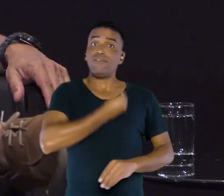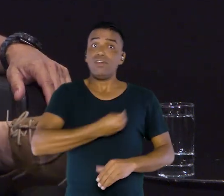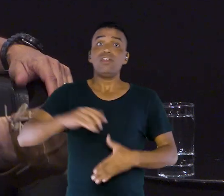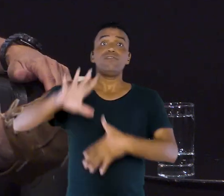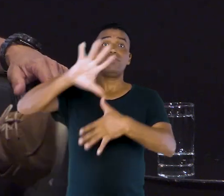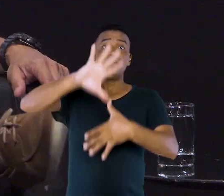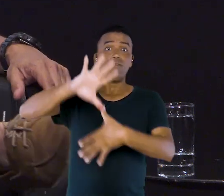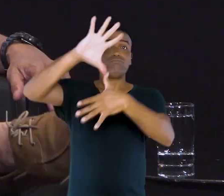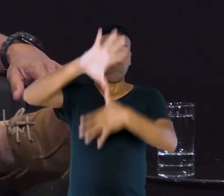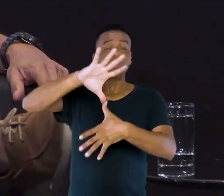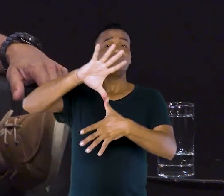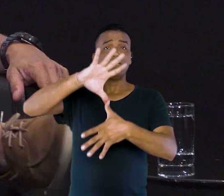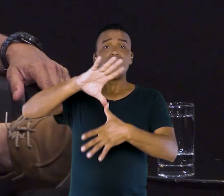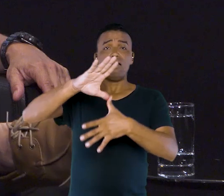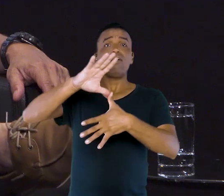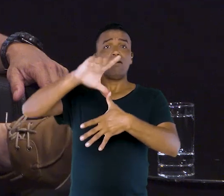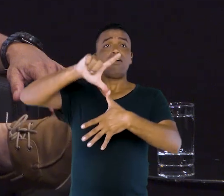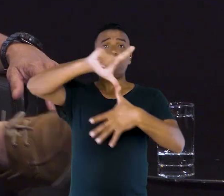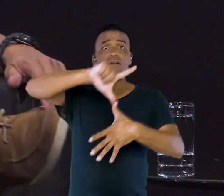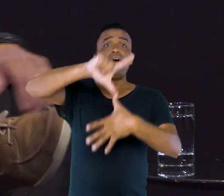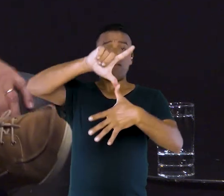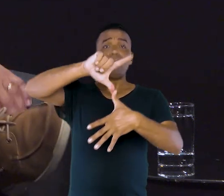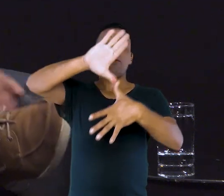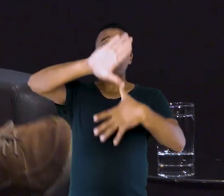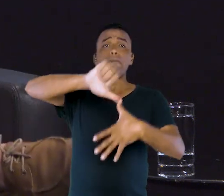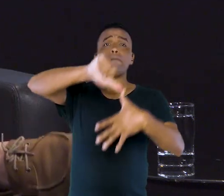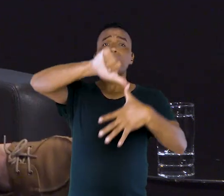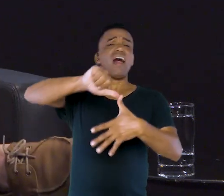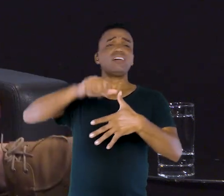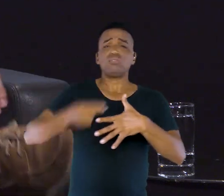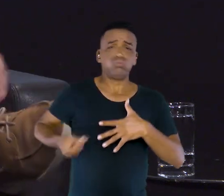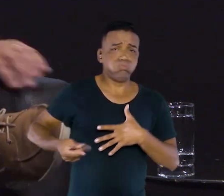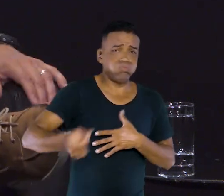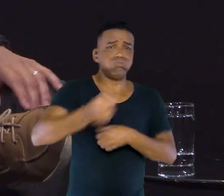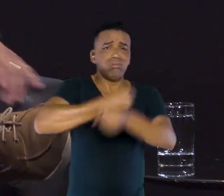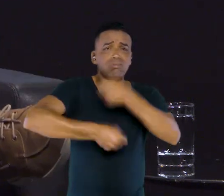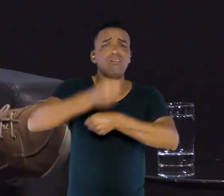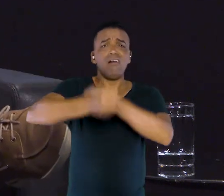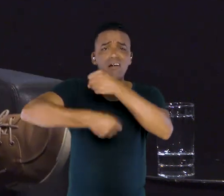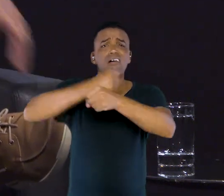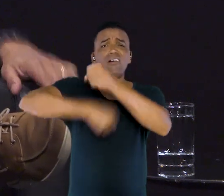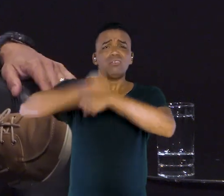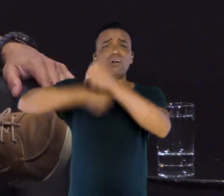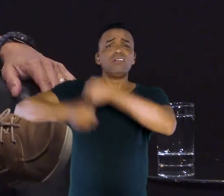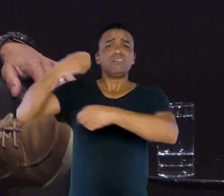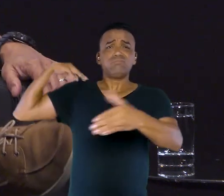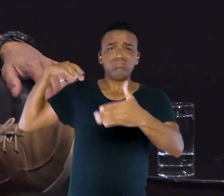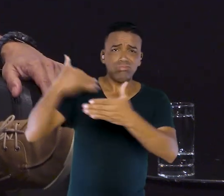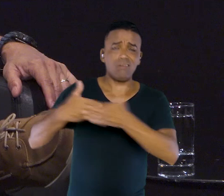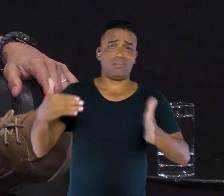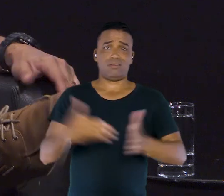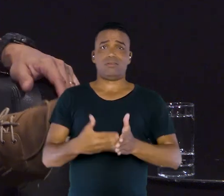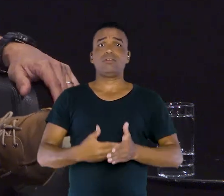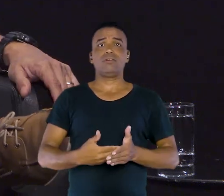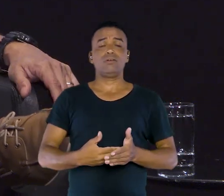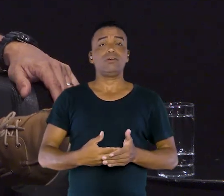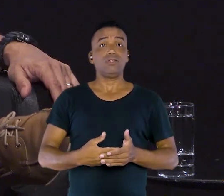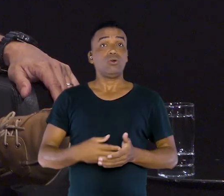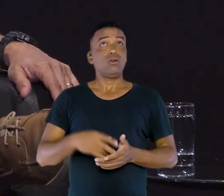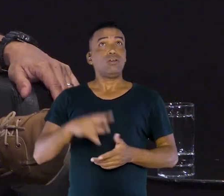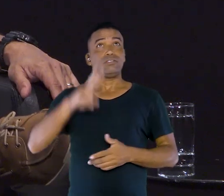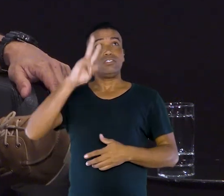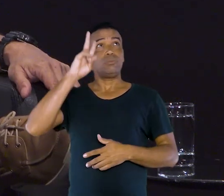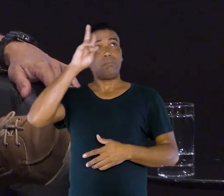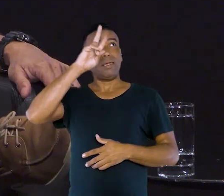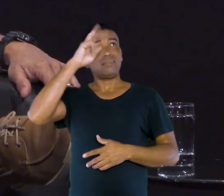continente americano e no Brasil há milhares de anos. E uma coisa que eu acho interessante também, e acho que eu posso falar mais sobre isso depois, assim, se a